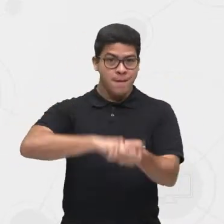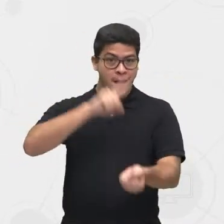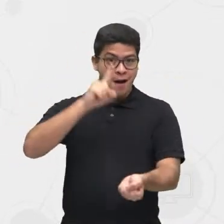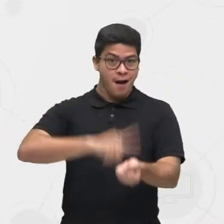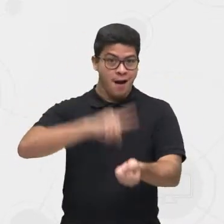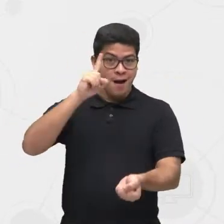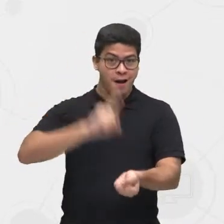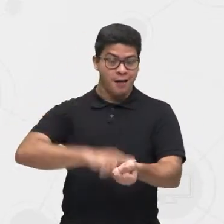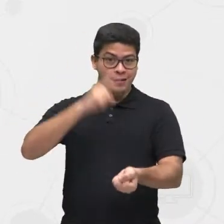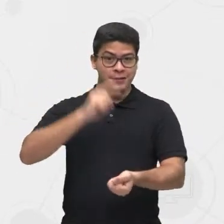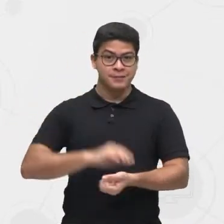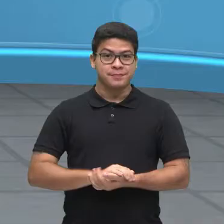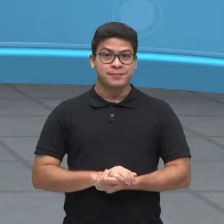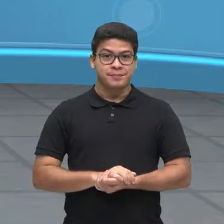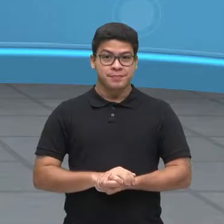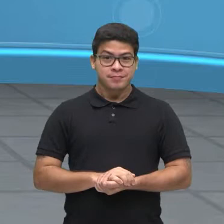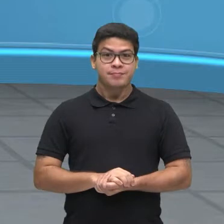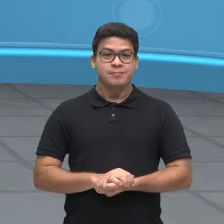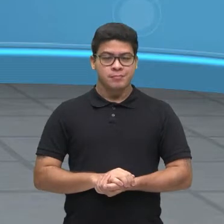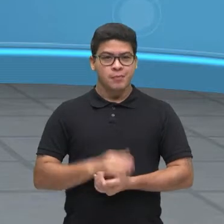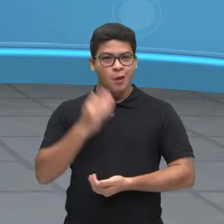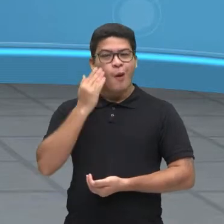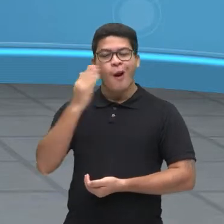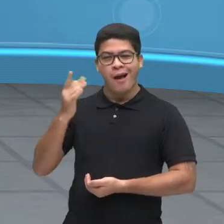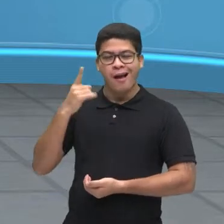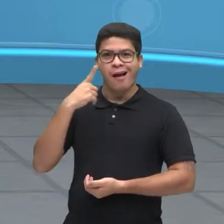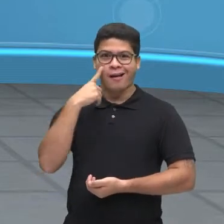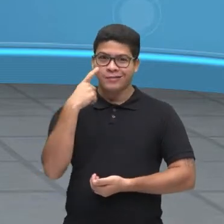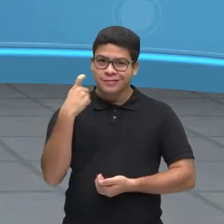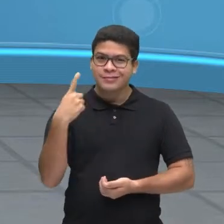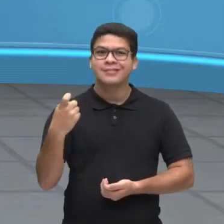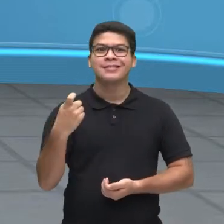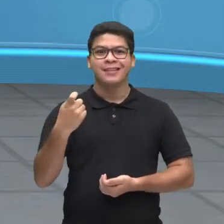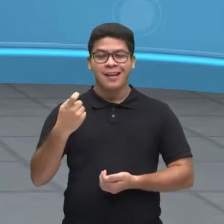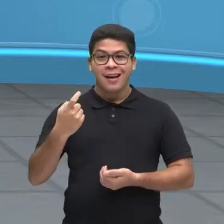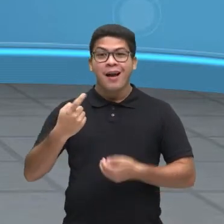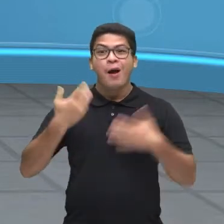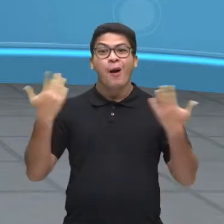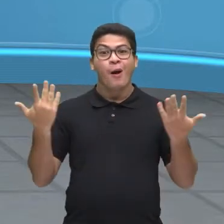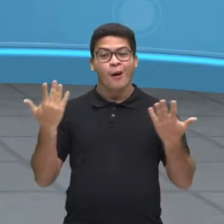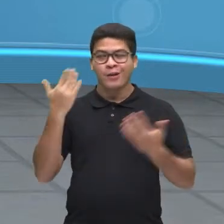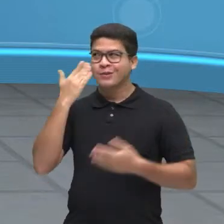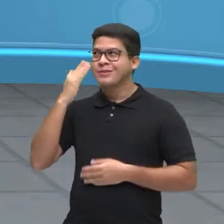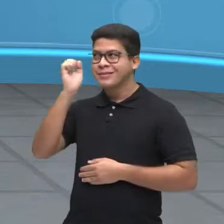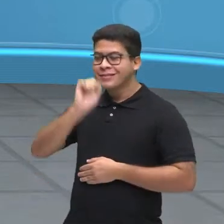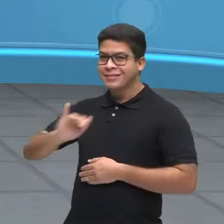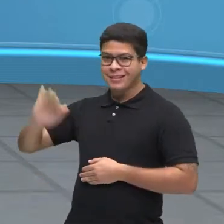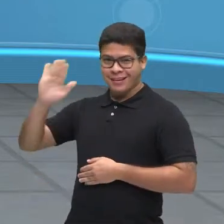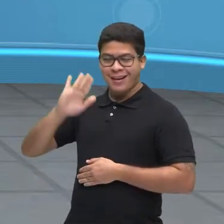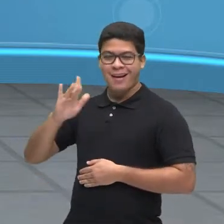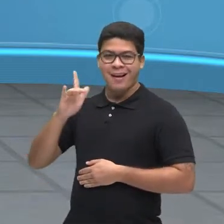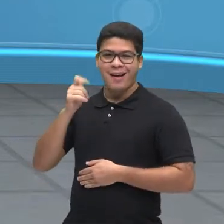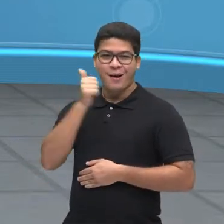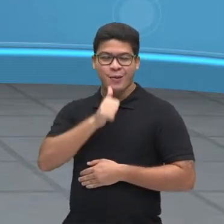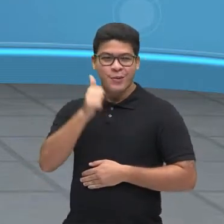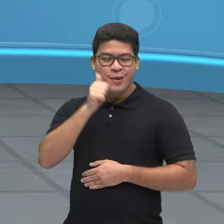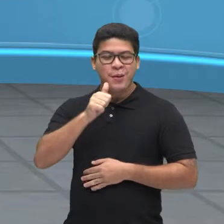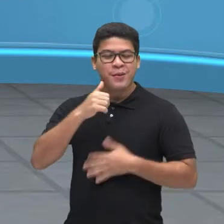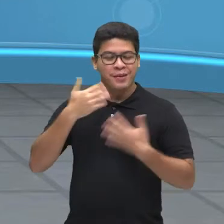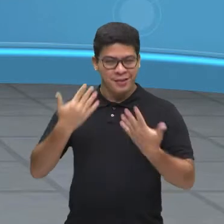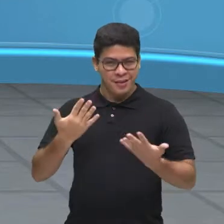ginástica rítmica, né? É algo aí interessante, principalmente, né? Tá aí a imagem aí, ó, das meninas,